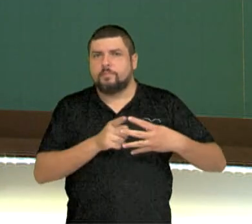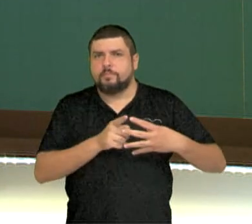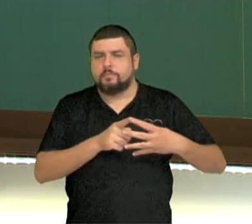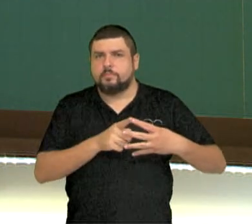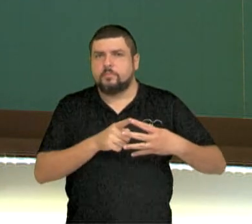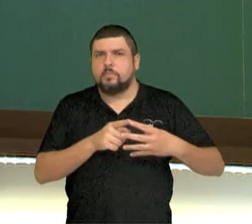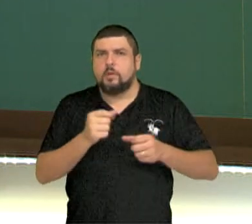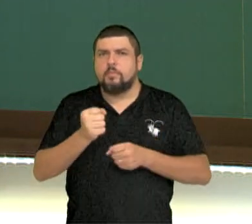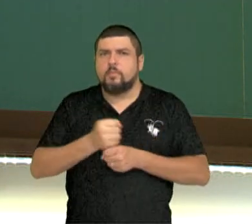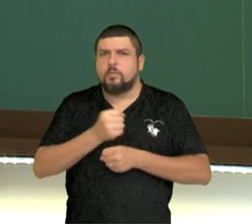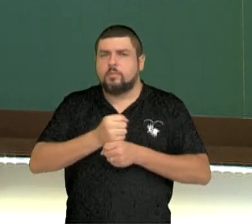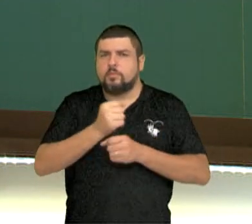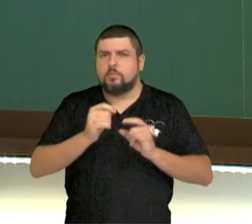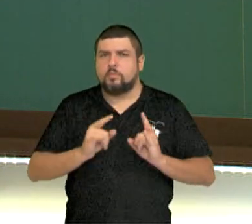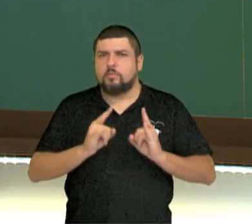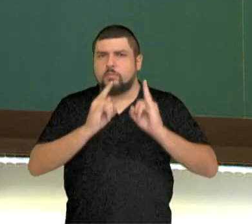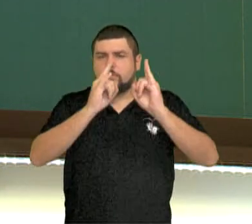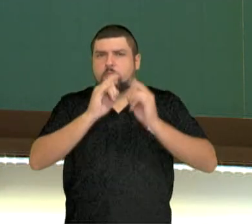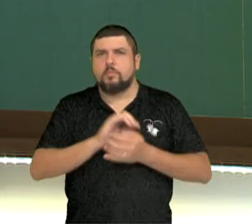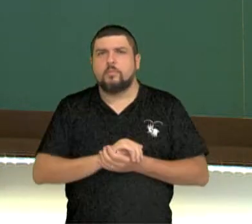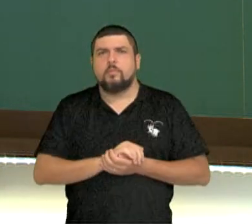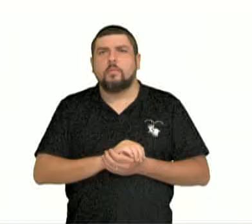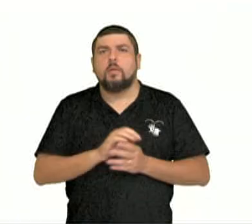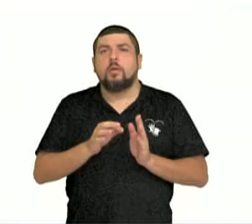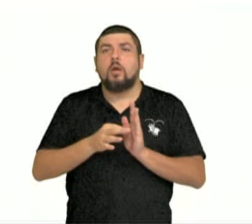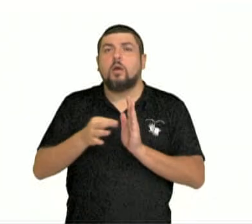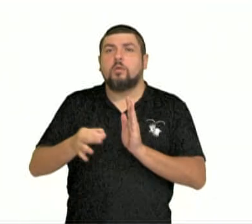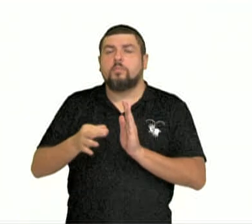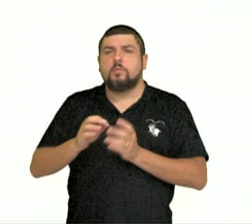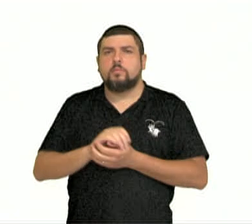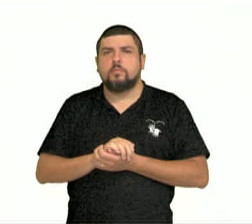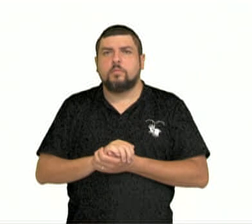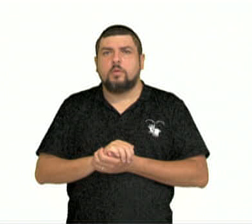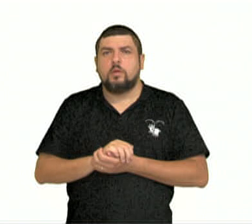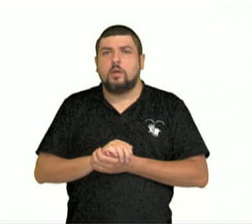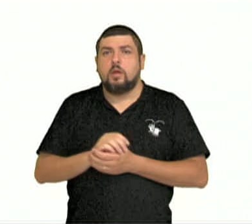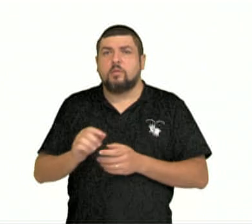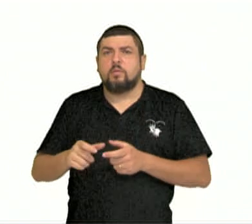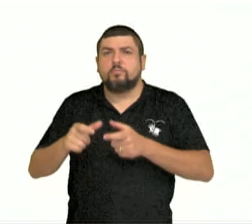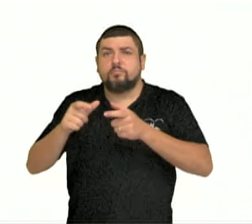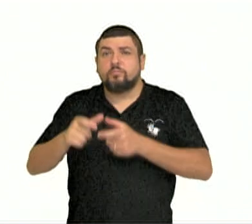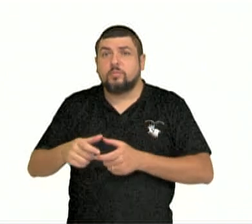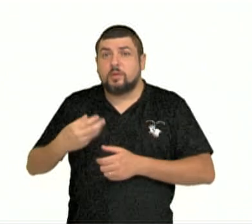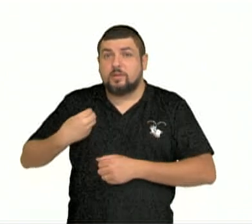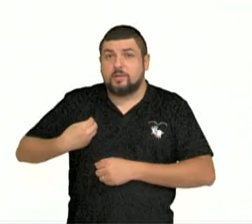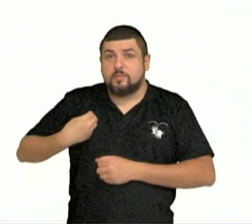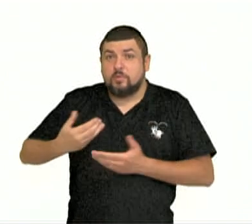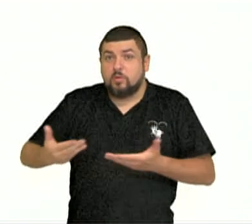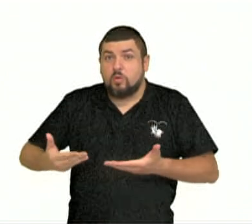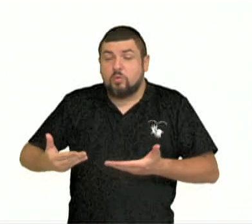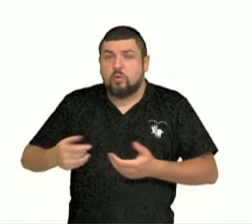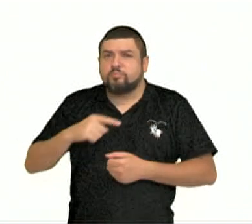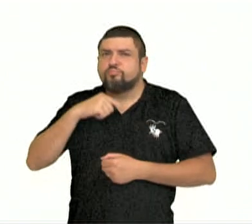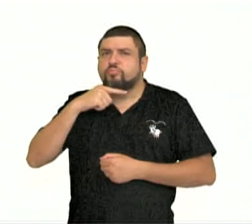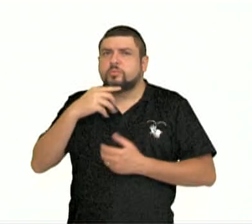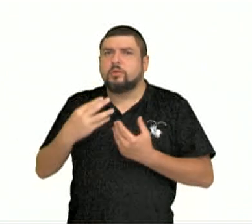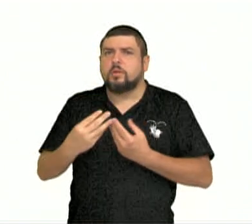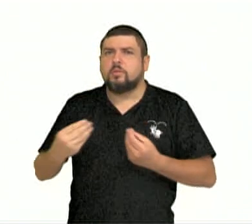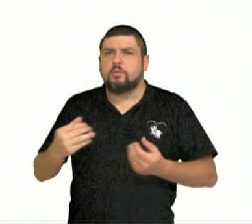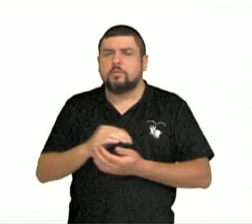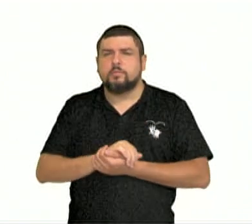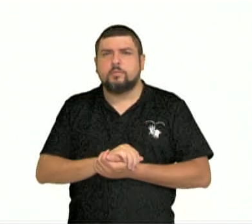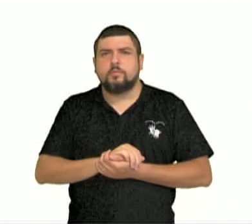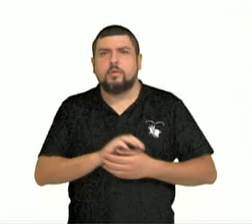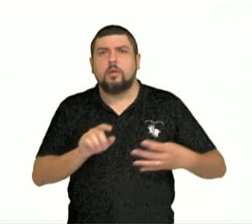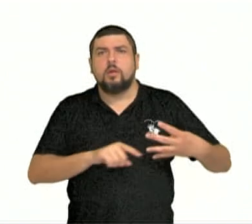do prédio universitário. Argumento: o que eles estudam não tem a qualidade necessária. Construção de novas salas de